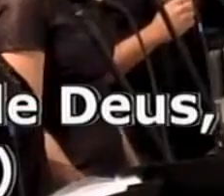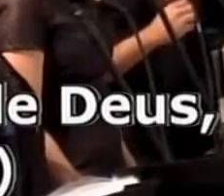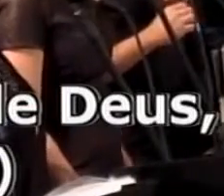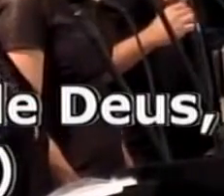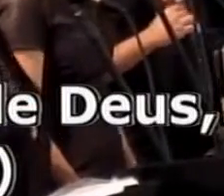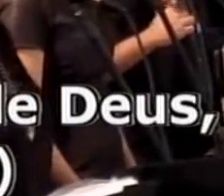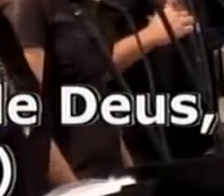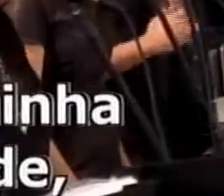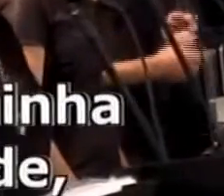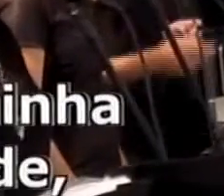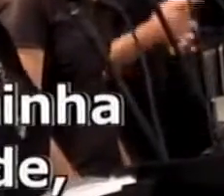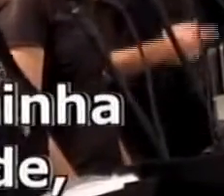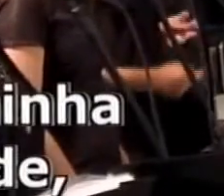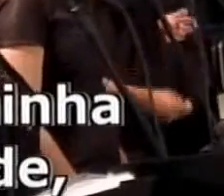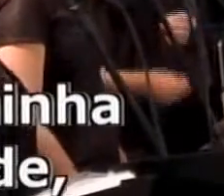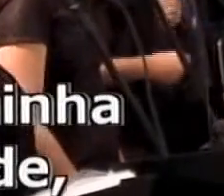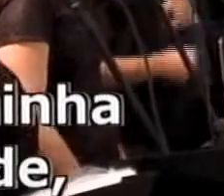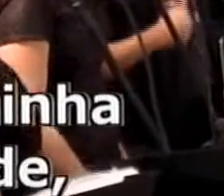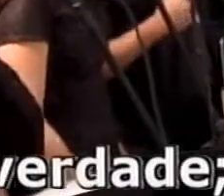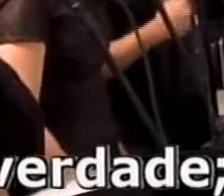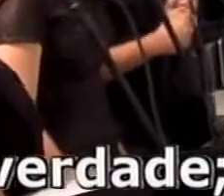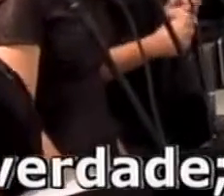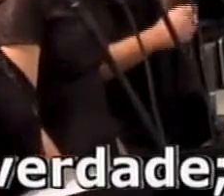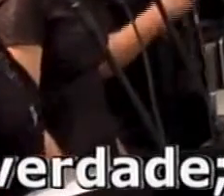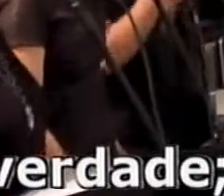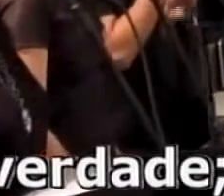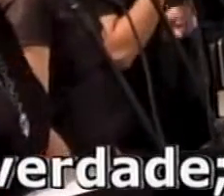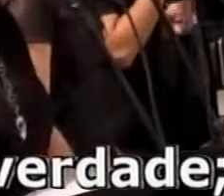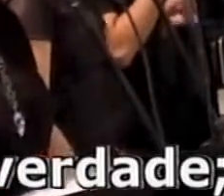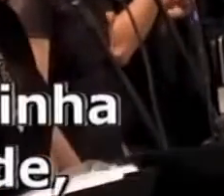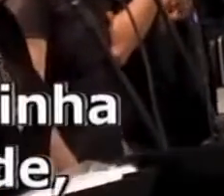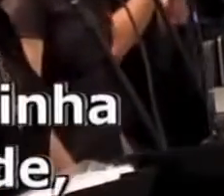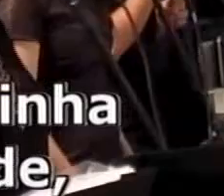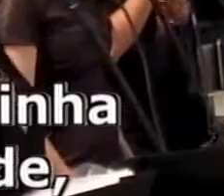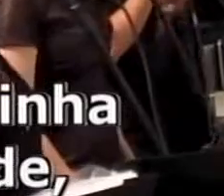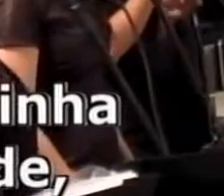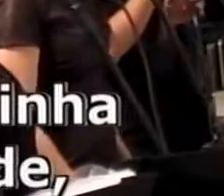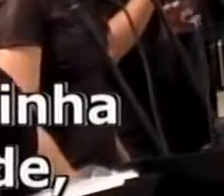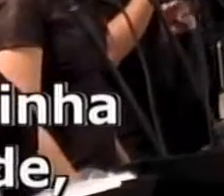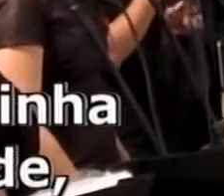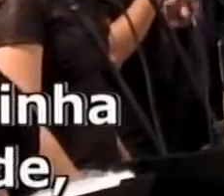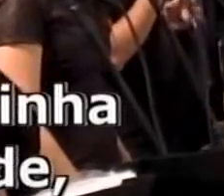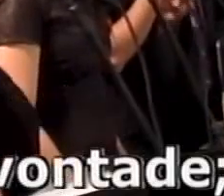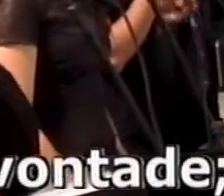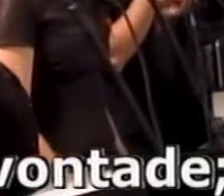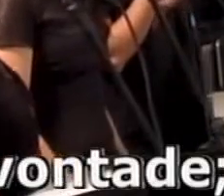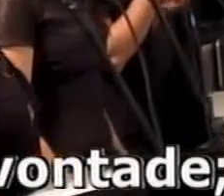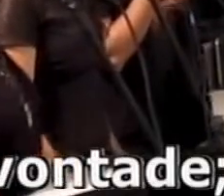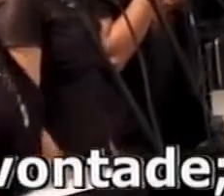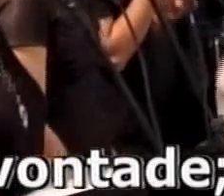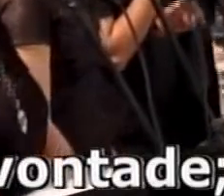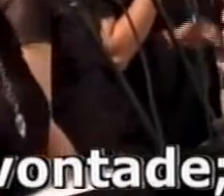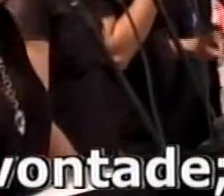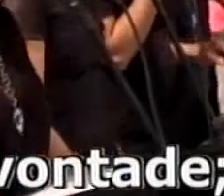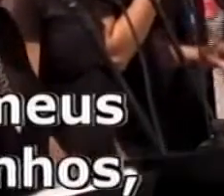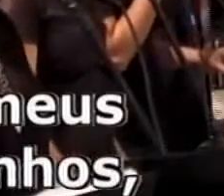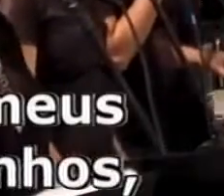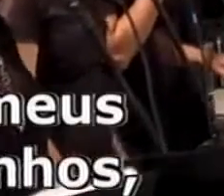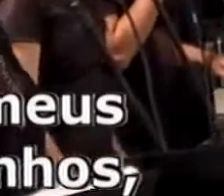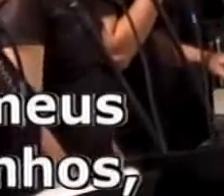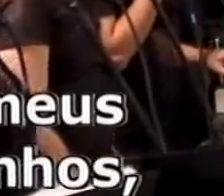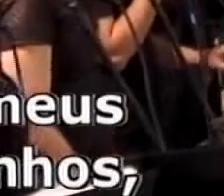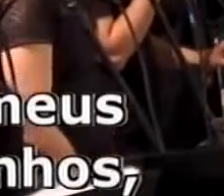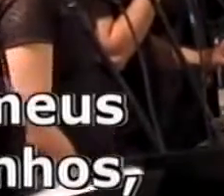de Deus. Não a minha verdade, mas a tua verdade. Não a minha vontade, mas a tua